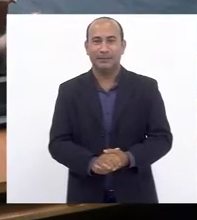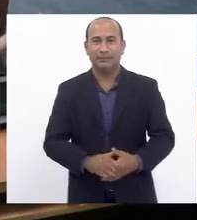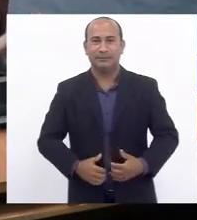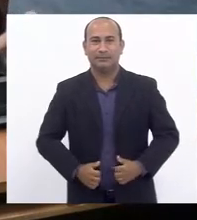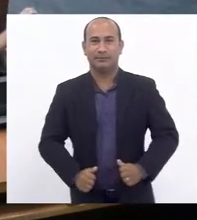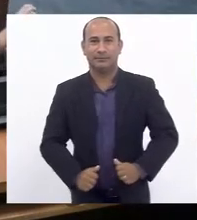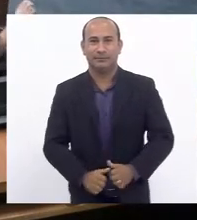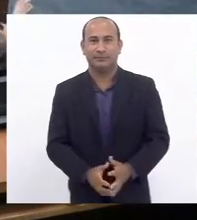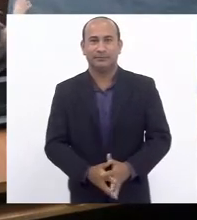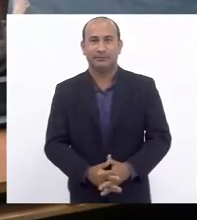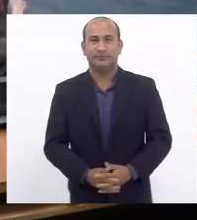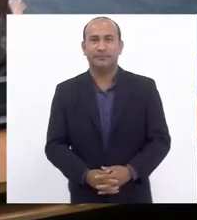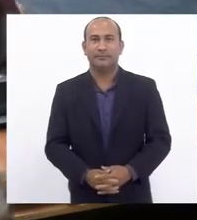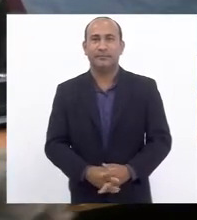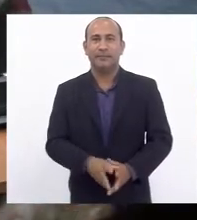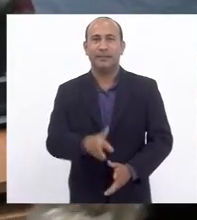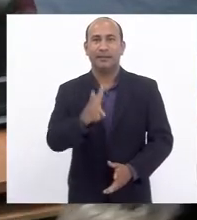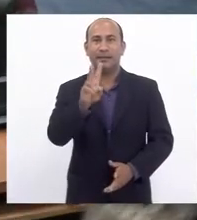deputado Val,